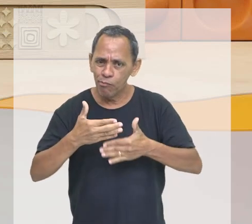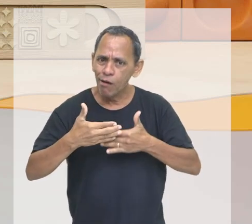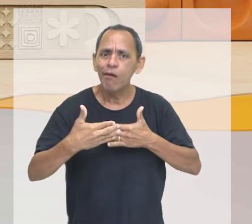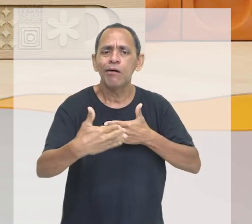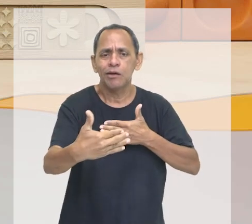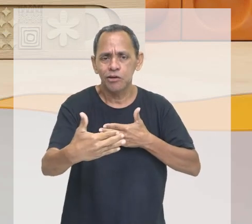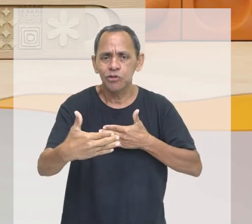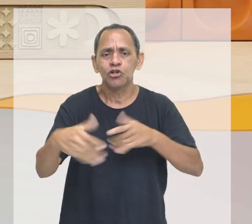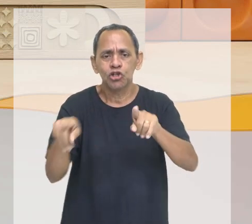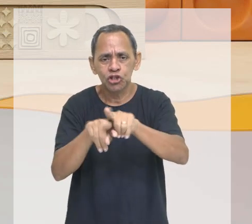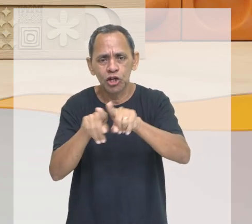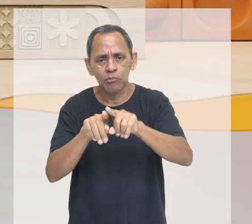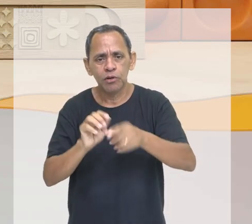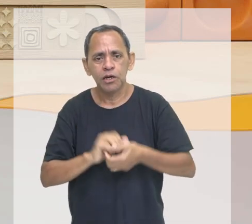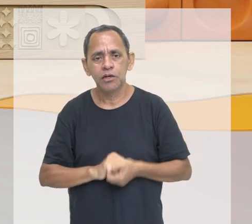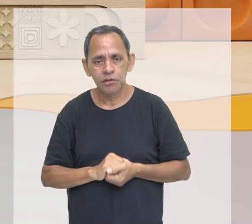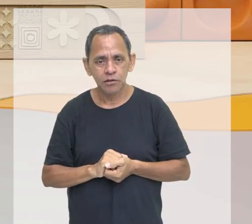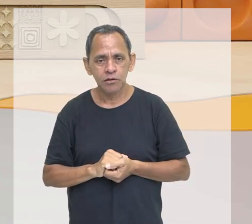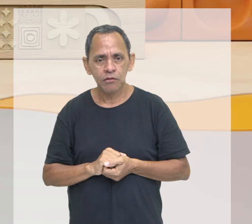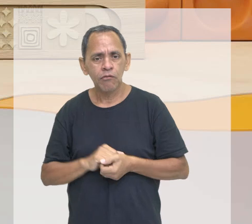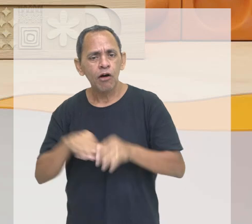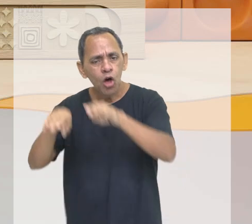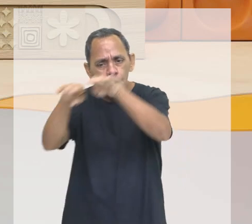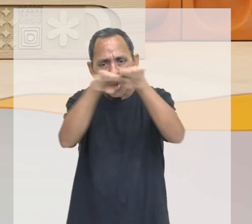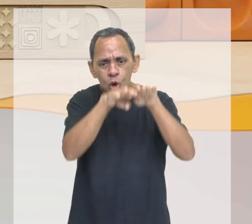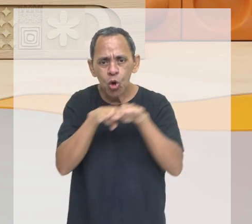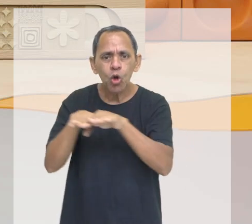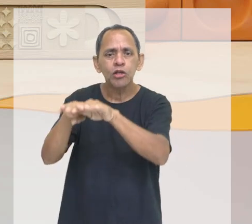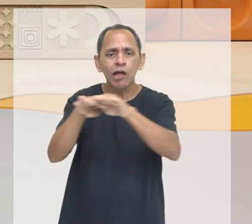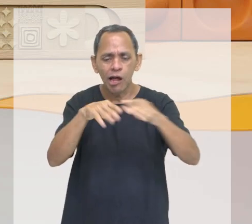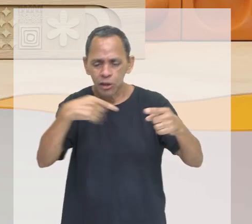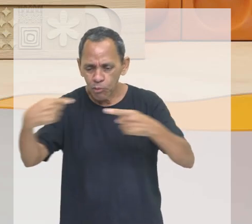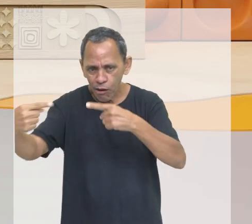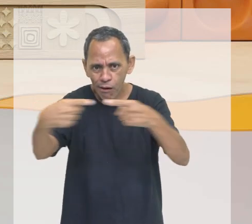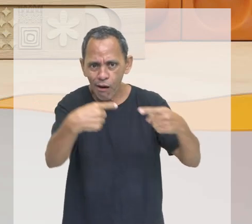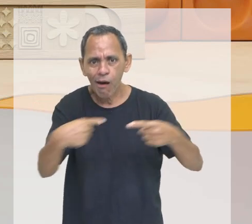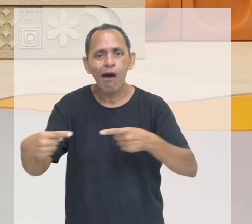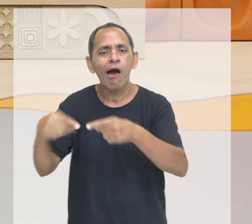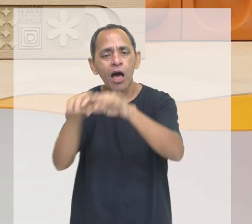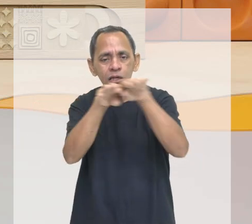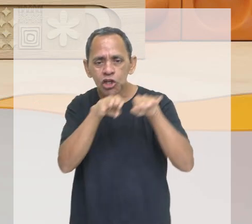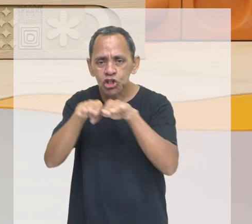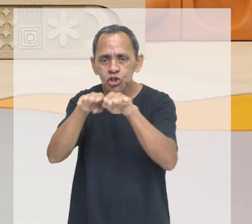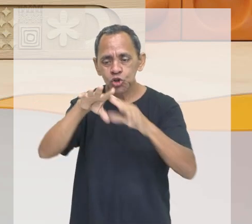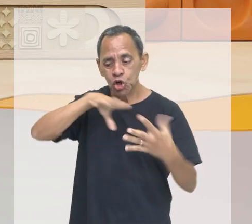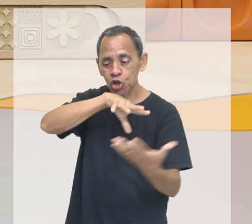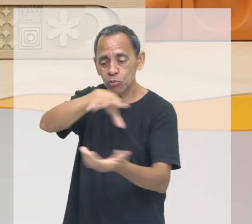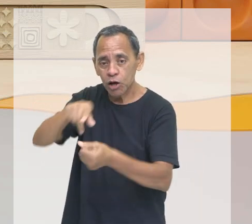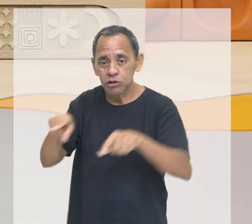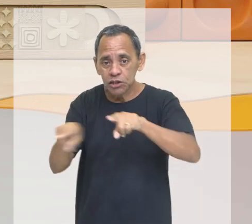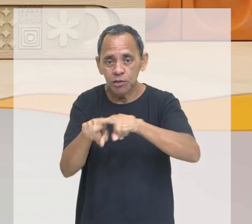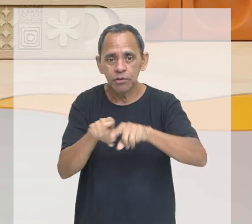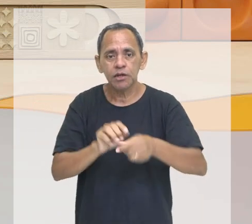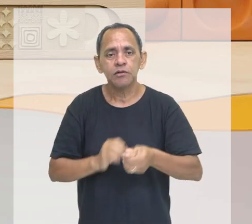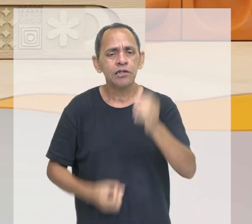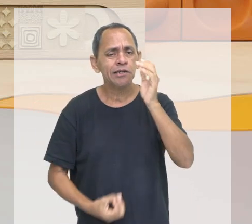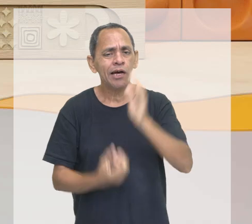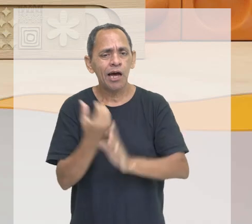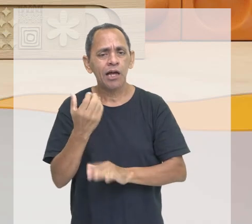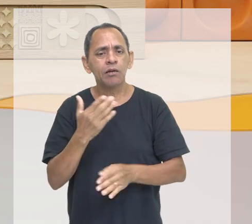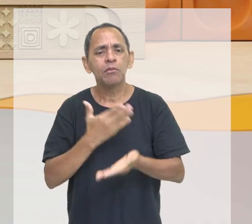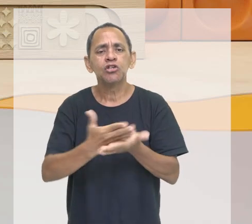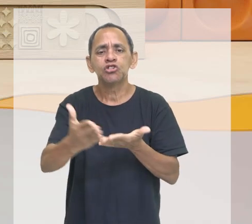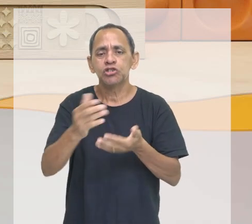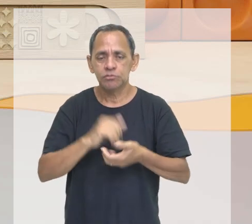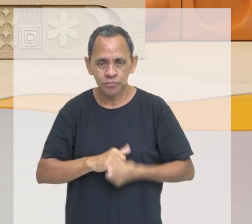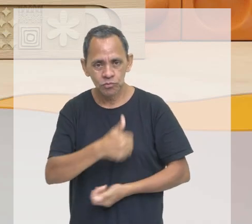vai rivalizar com os Estados Unidos pela hegemonia global, ela surge a partir, primeiramente, de